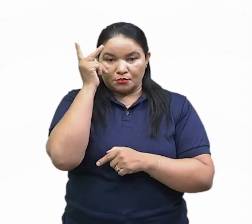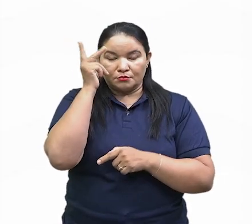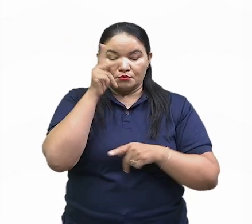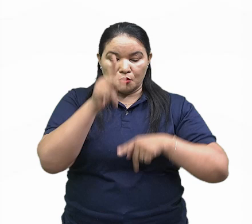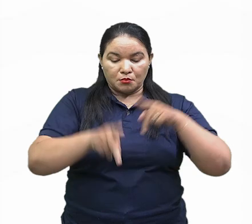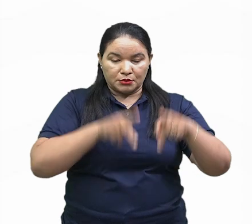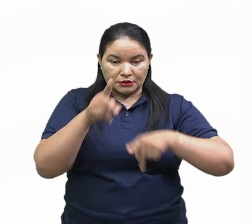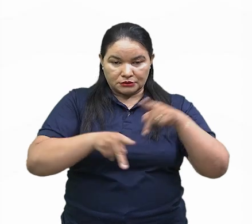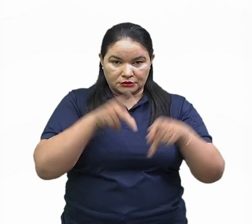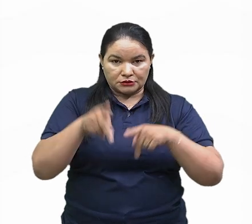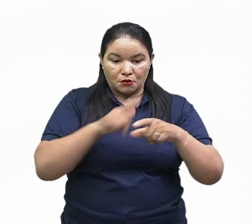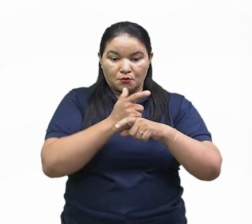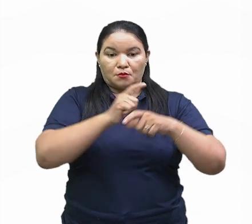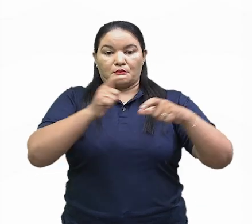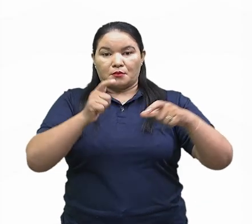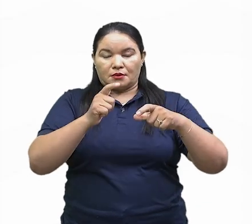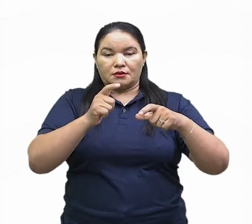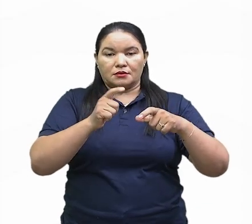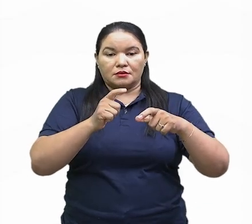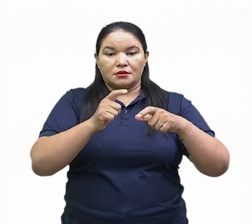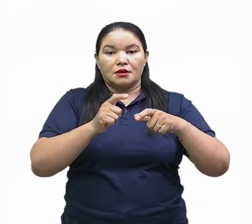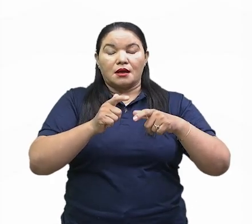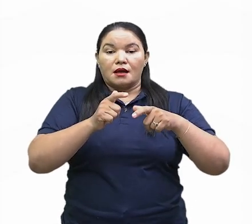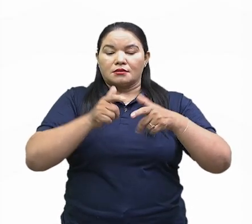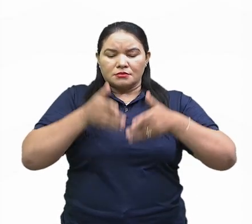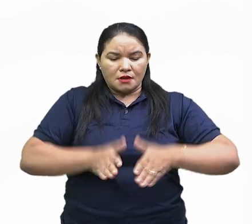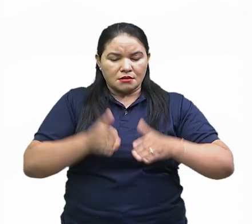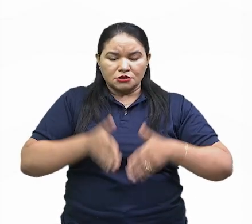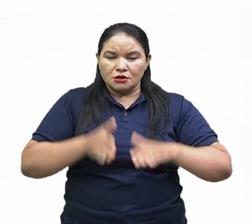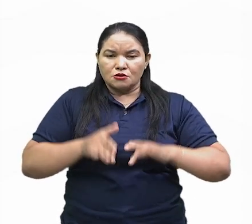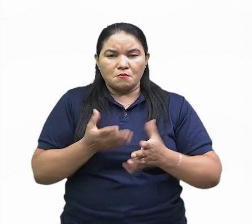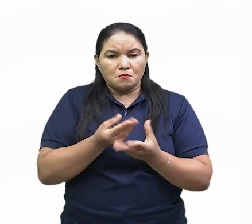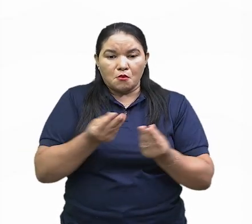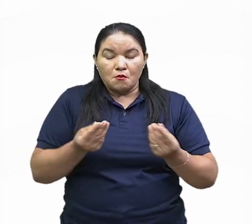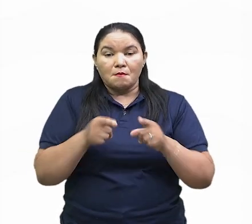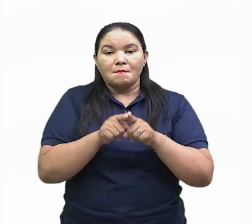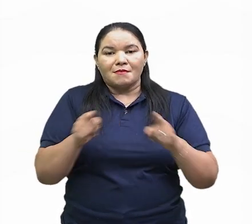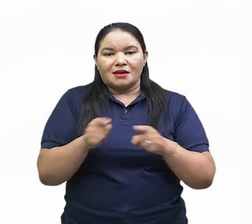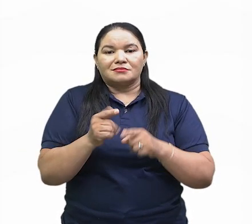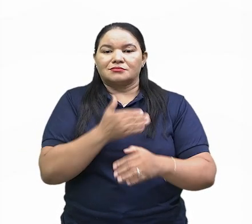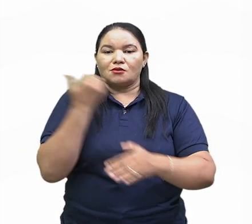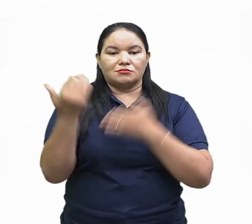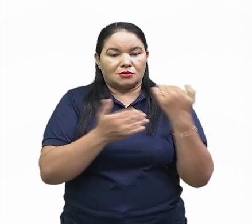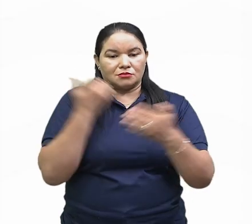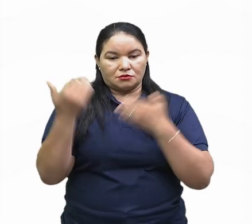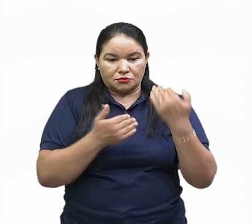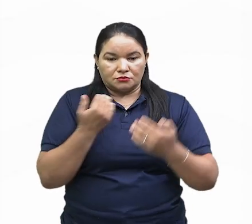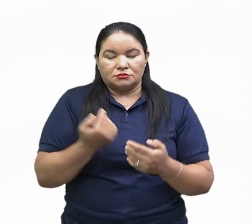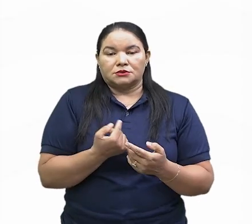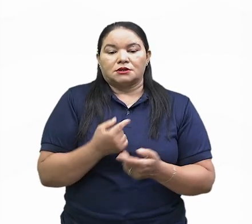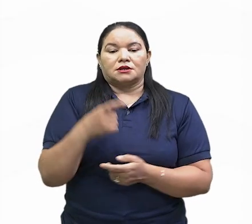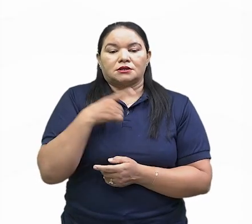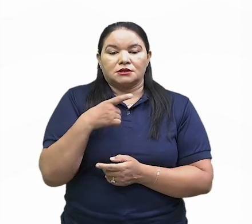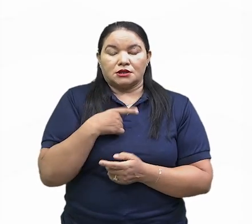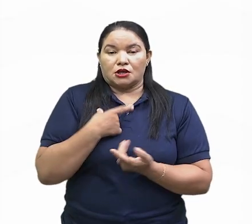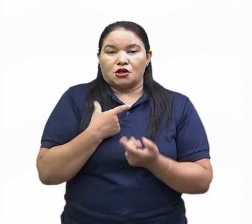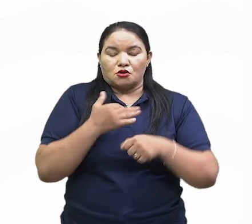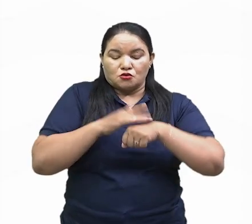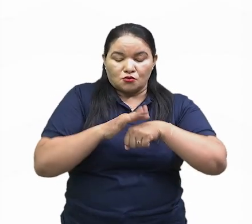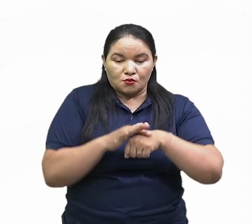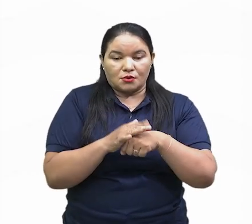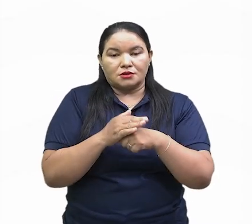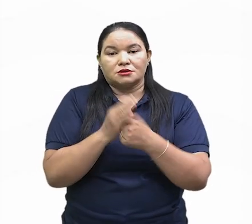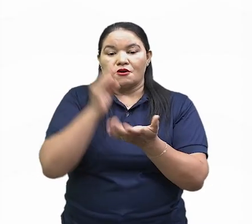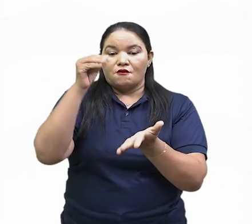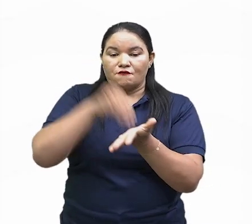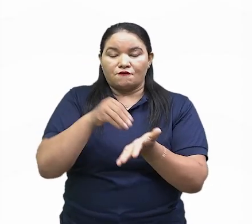cresce pouco, né? Porque muitos nascem, mas muitos morrem. Predominam doenças, falta